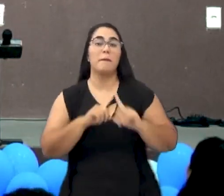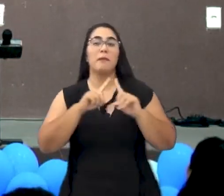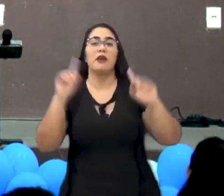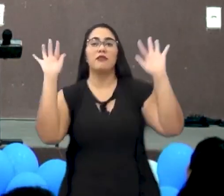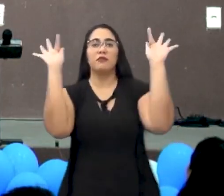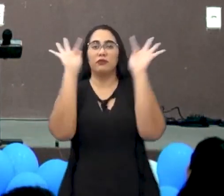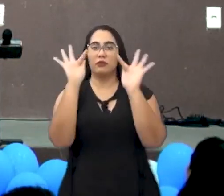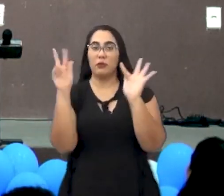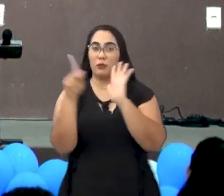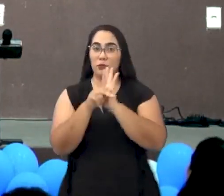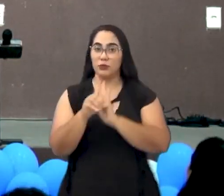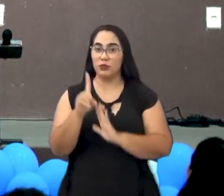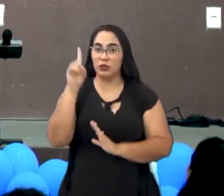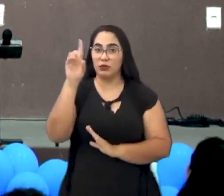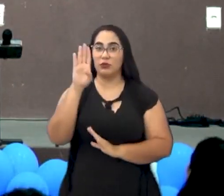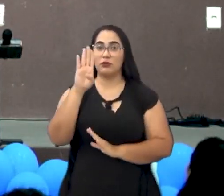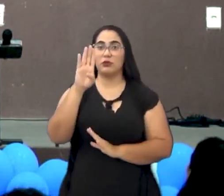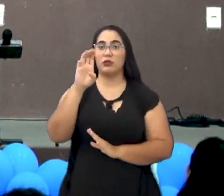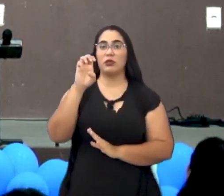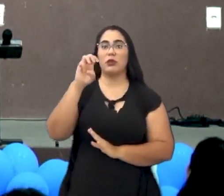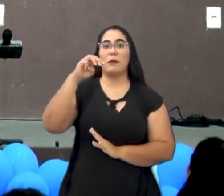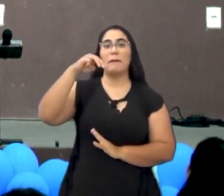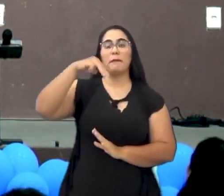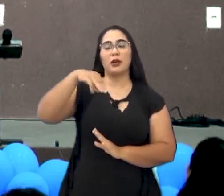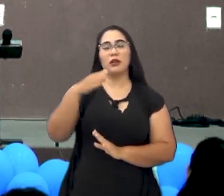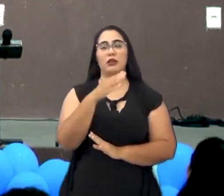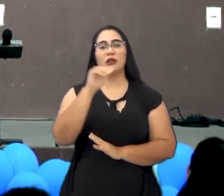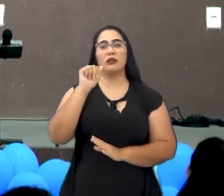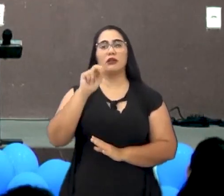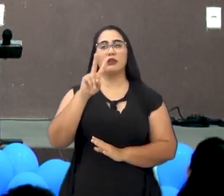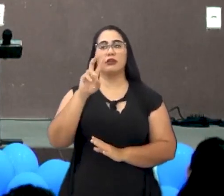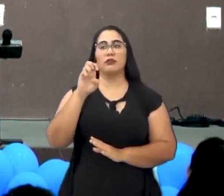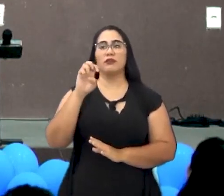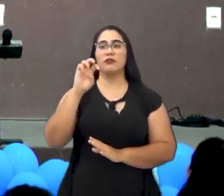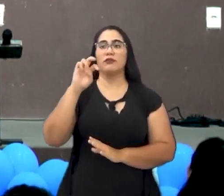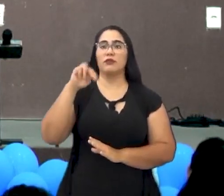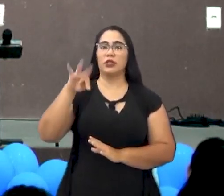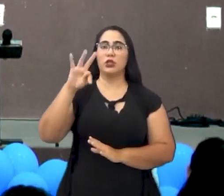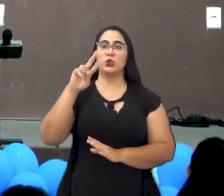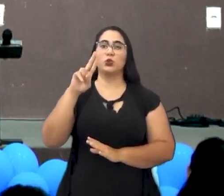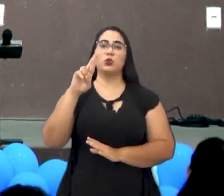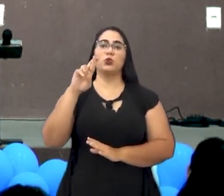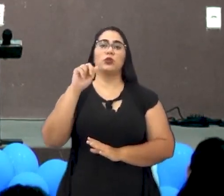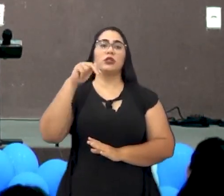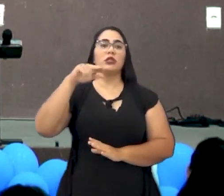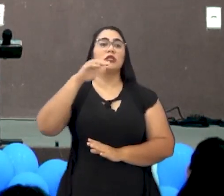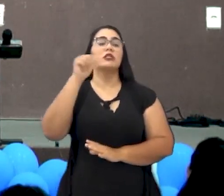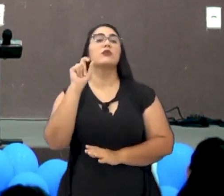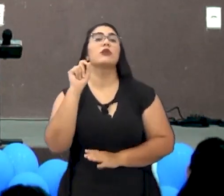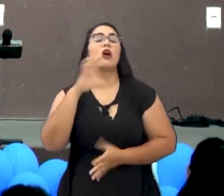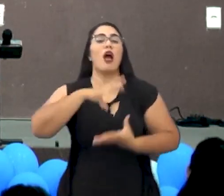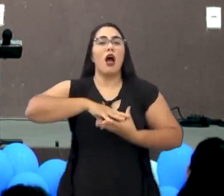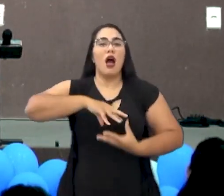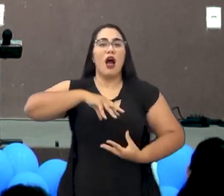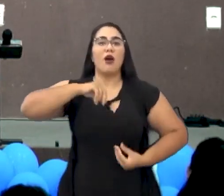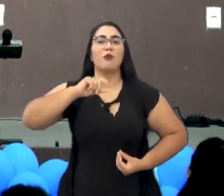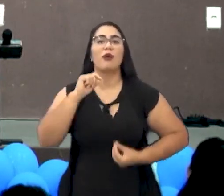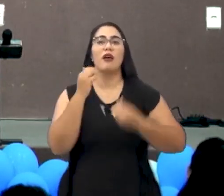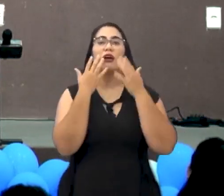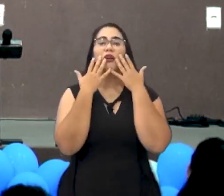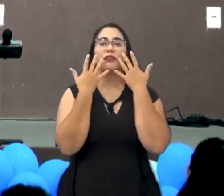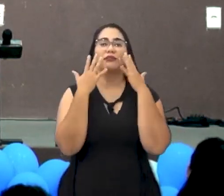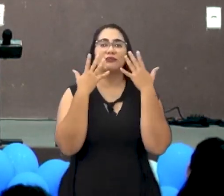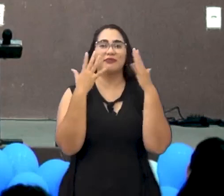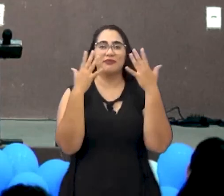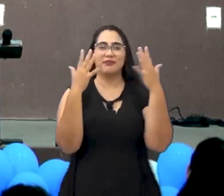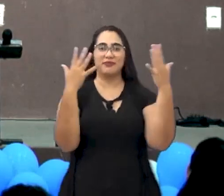não. Bem-aventurança é muito mais profundo. A bem-aventurança é uma alma que não para de brilhar,